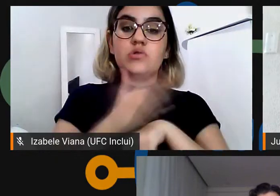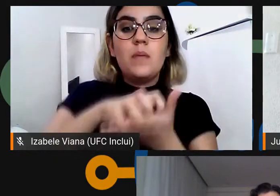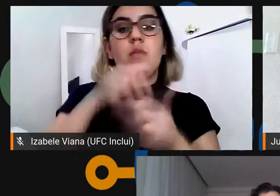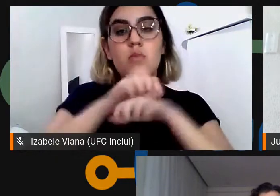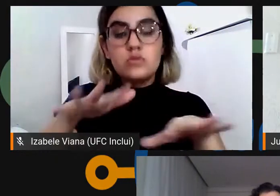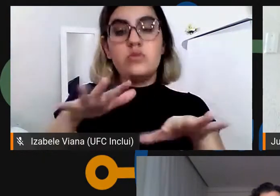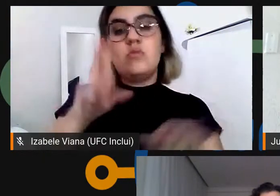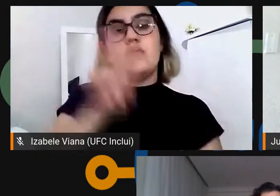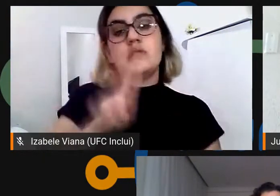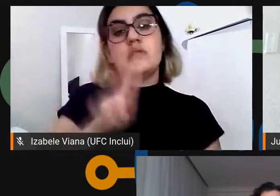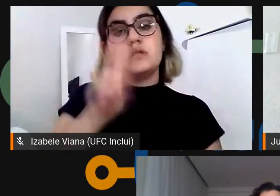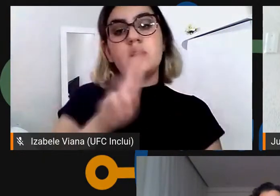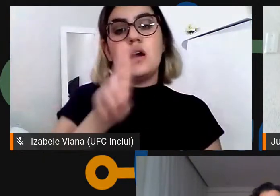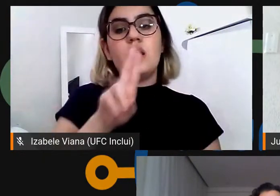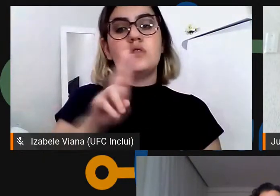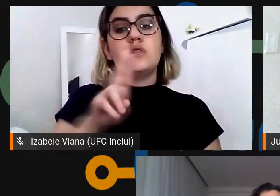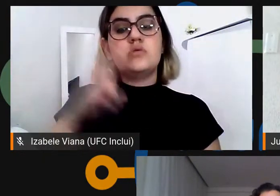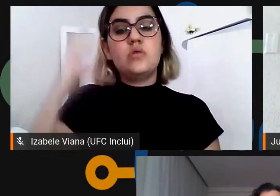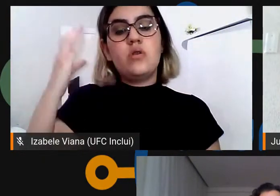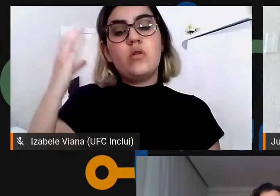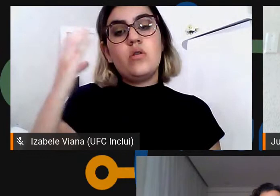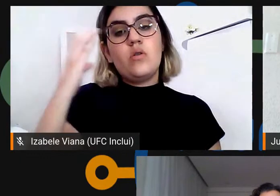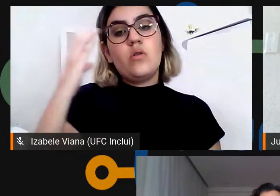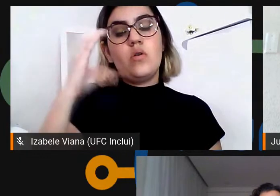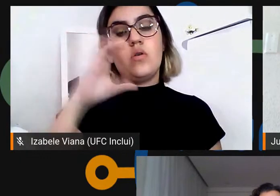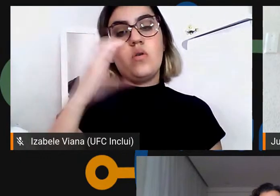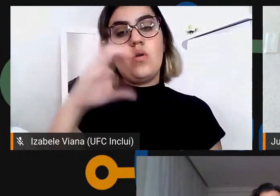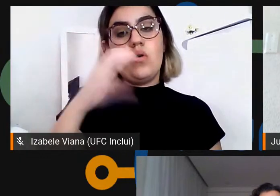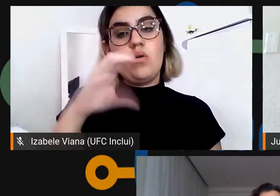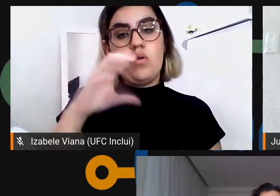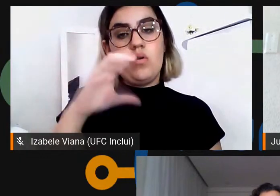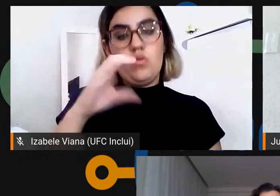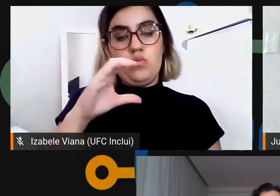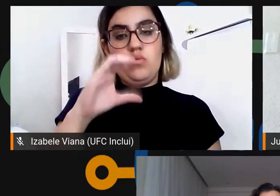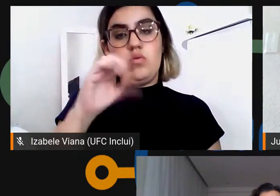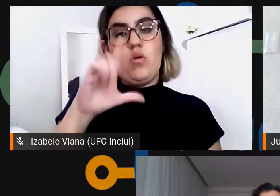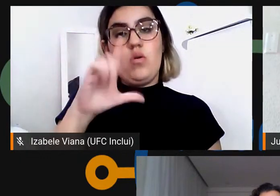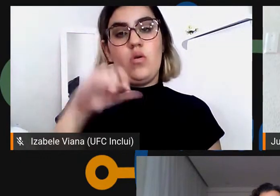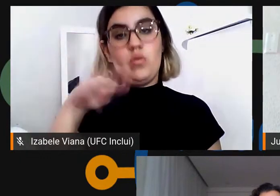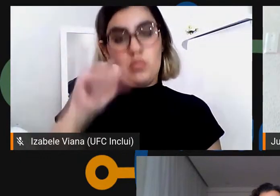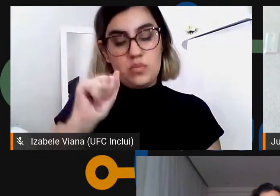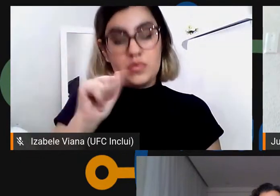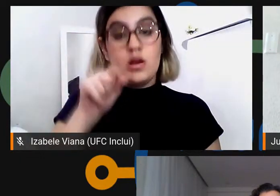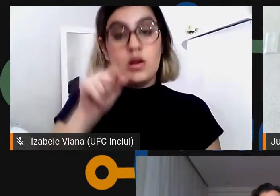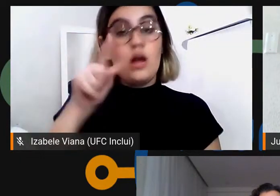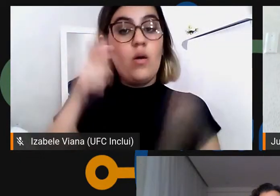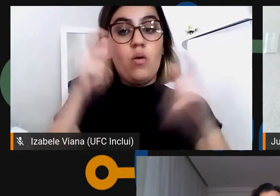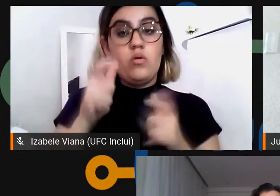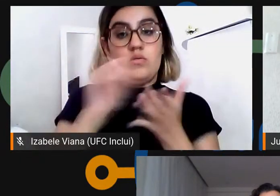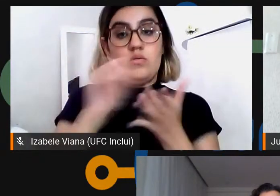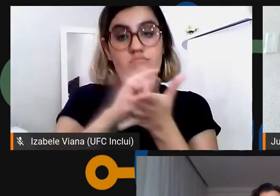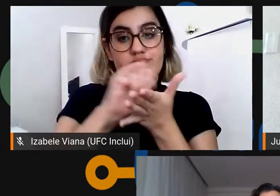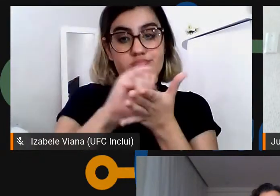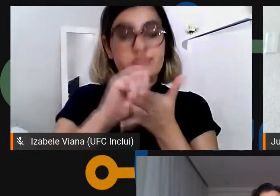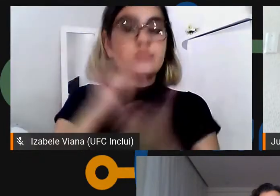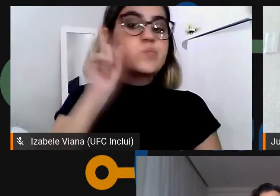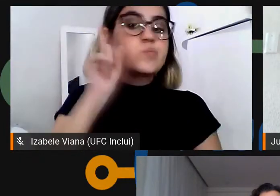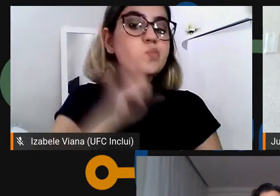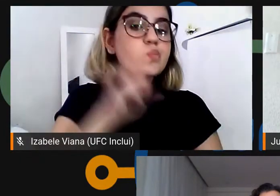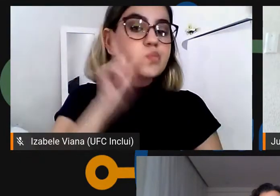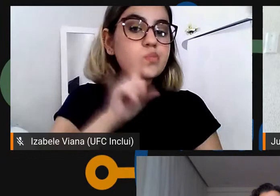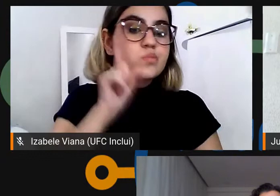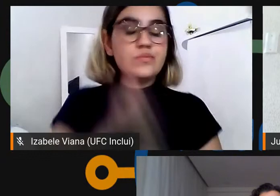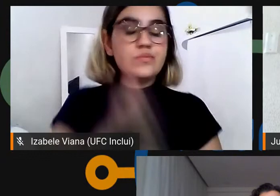Columbia University, Mailman School of Public Health, em Nova York, nos Estados Unidos. Tem experiência nas áreas